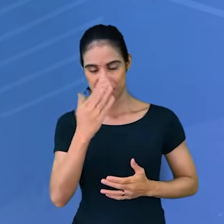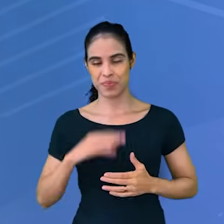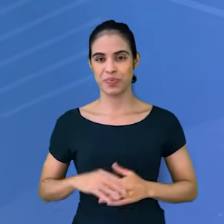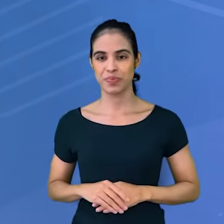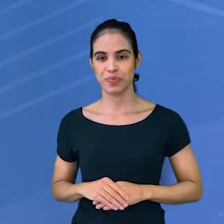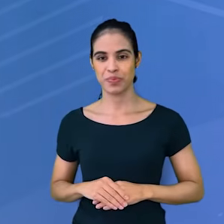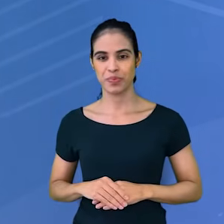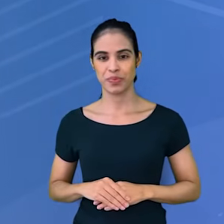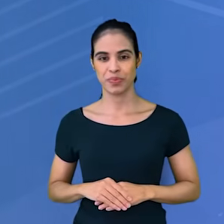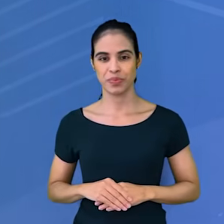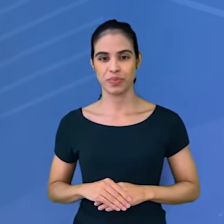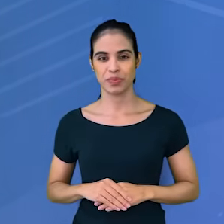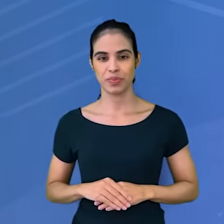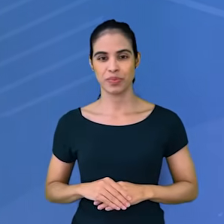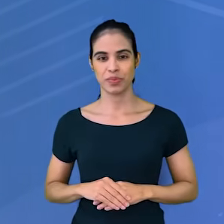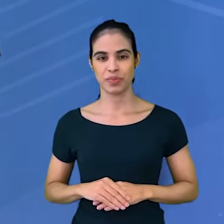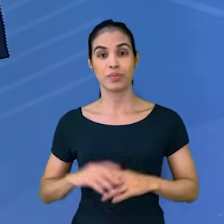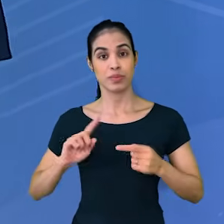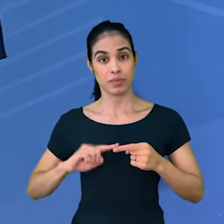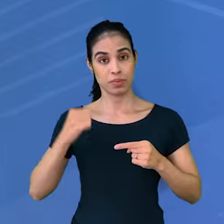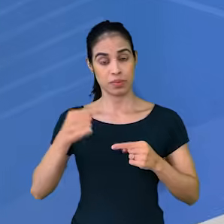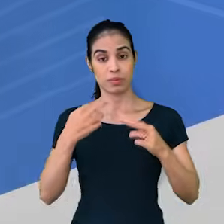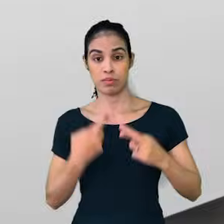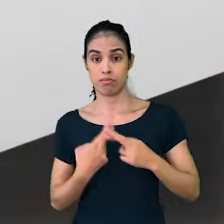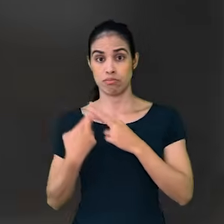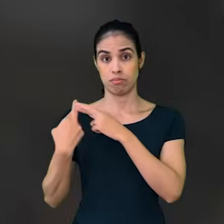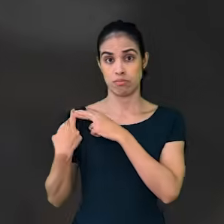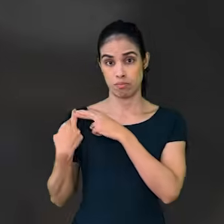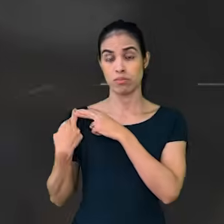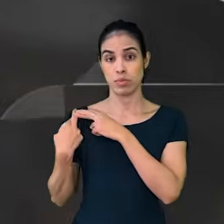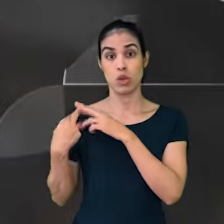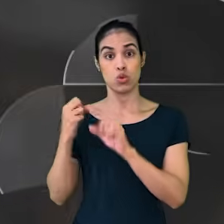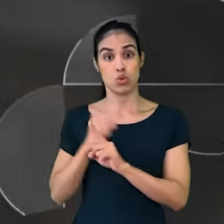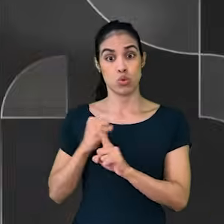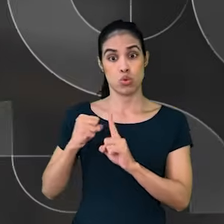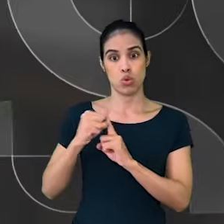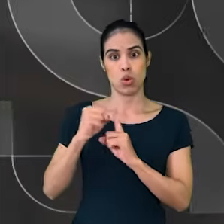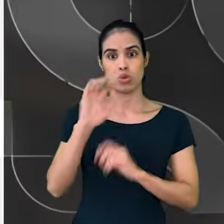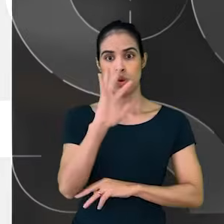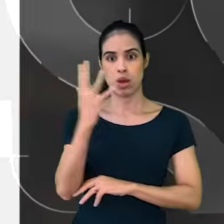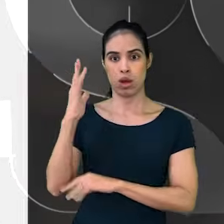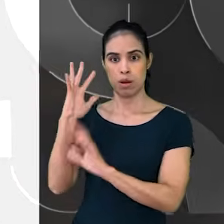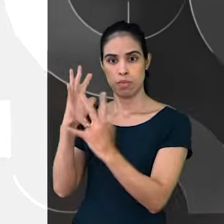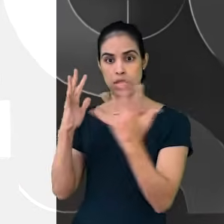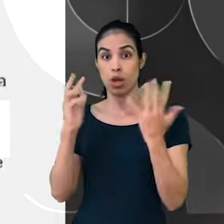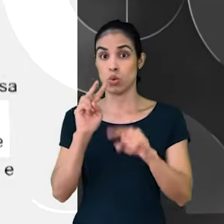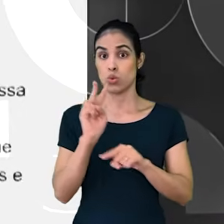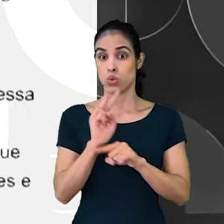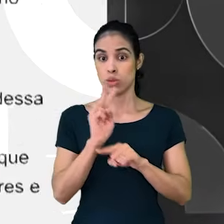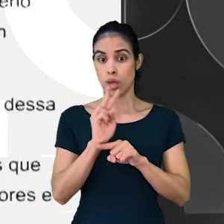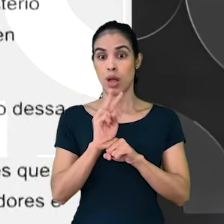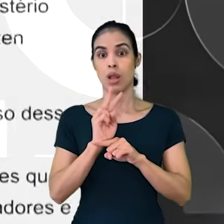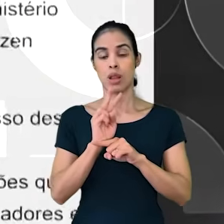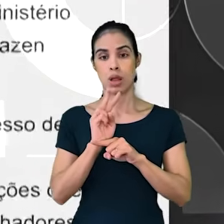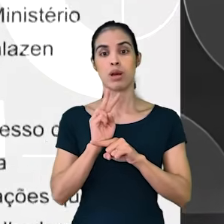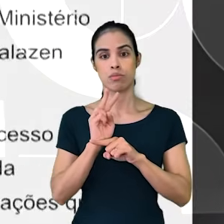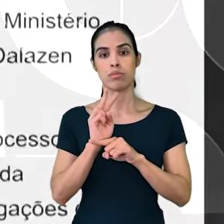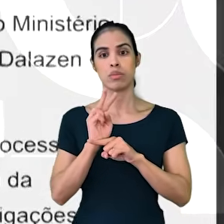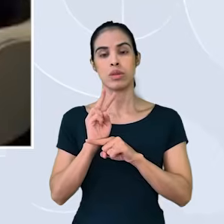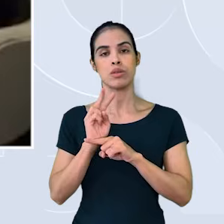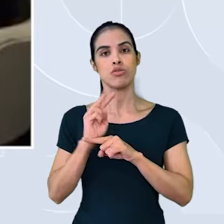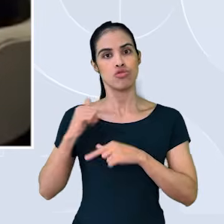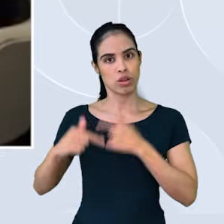Obrigado, Samanta. Até a próxima. E veja a seguir: responsabilidade socioambiental, tutela intergeracional e acordo